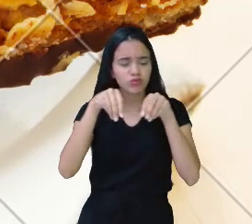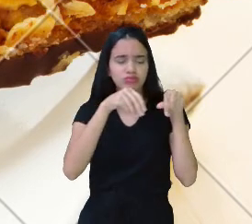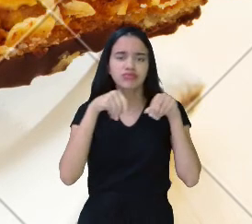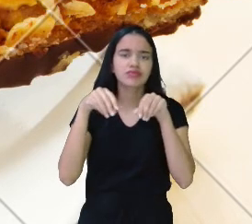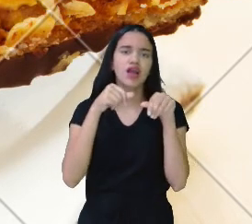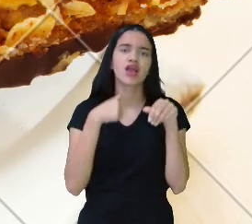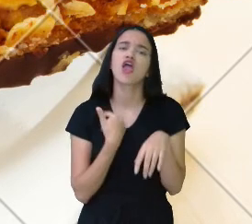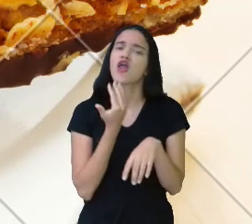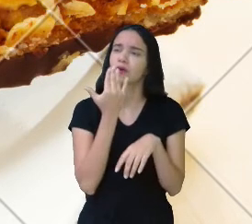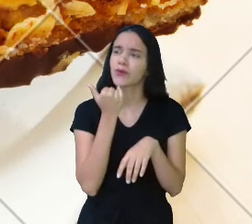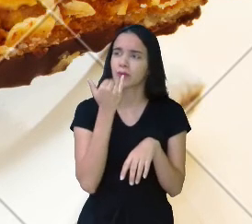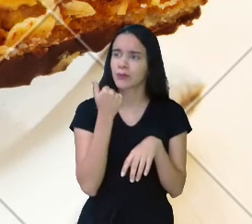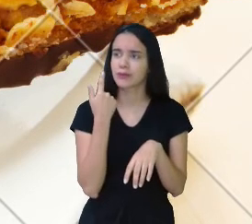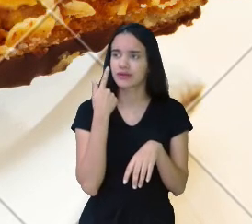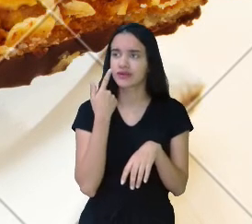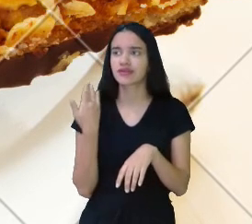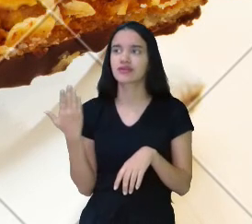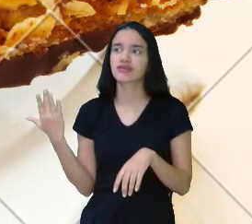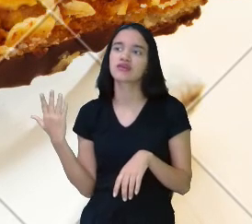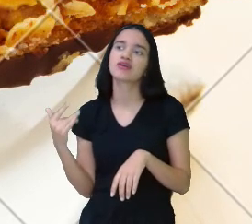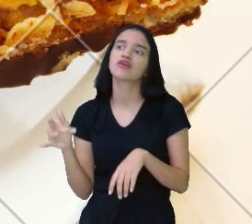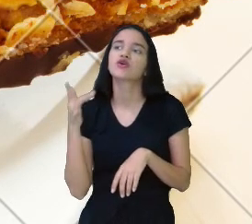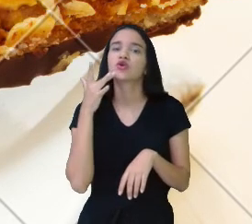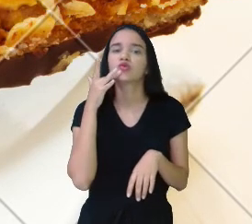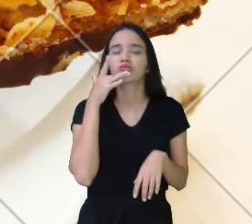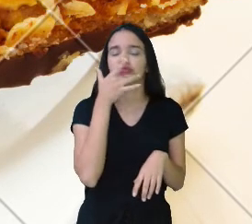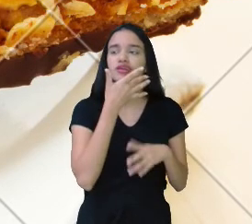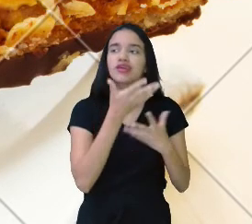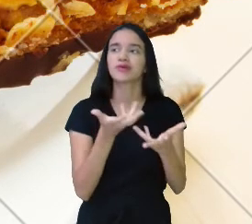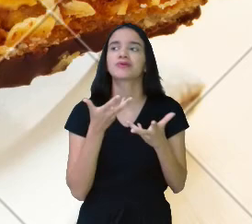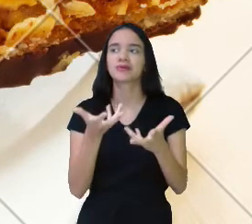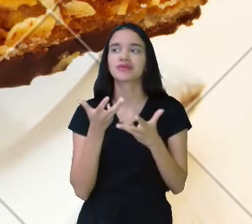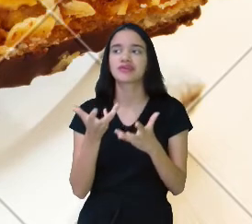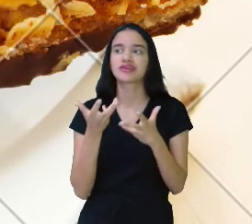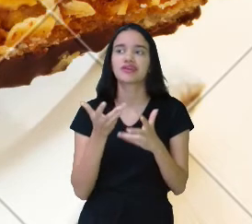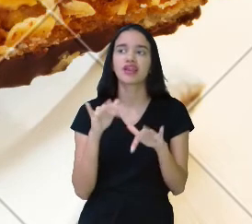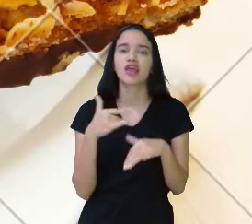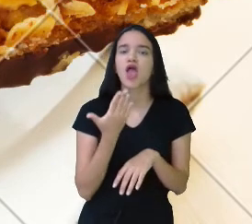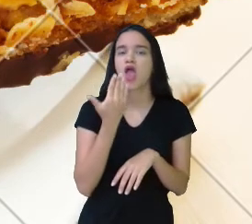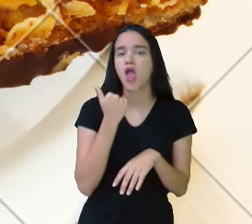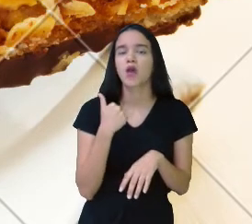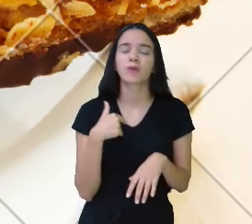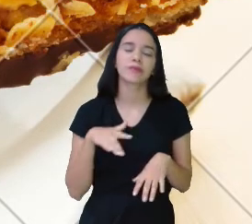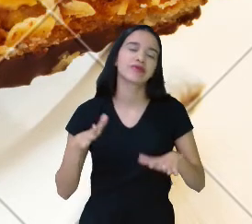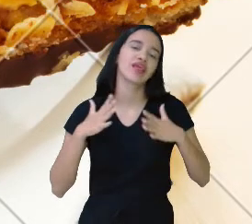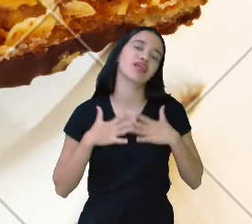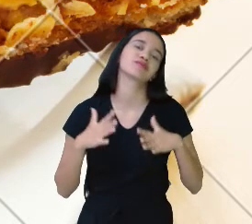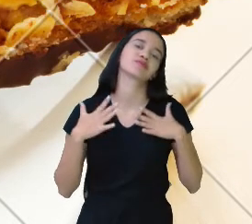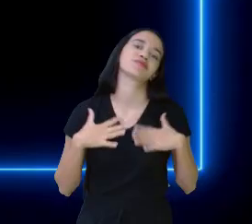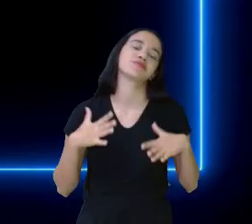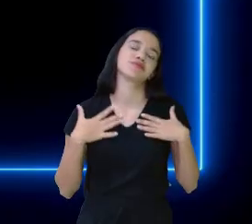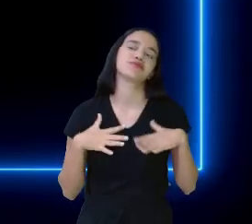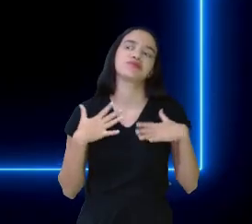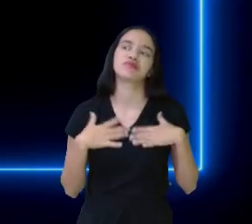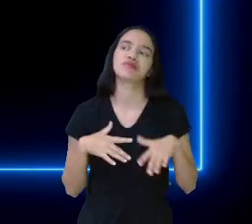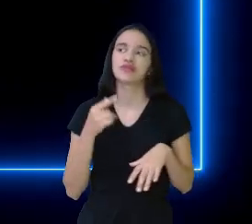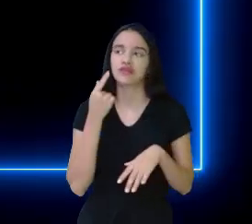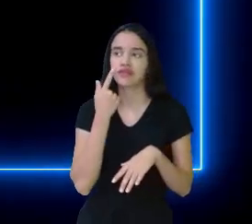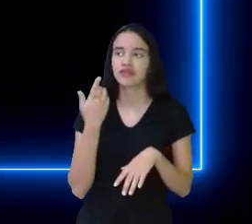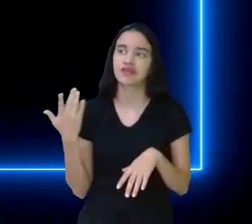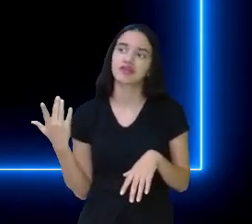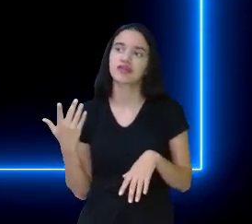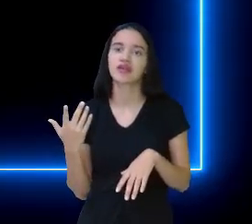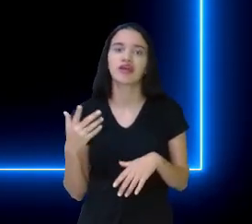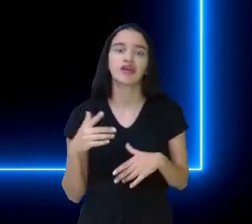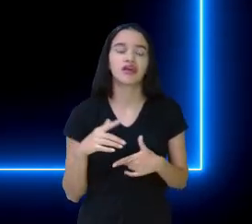com nozes, né? Muito gostoso. Queria um pedacinho, comeria tranquilamente o formato